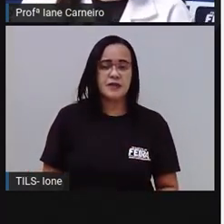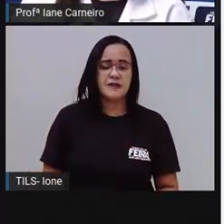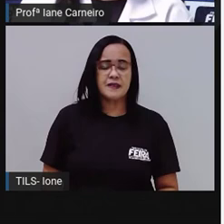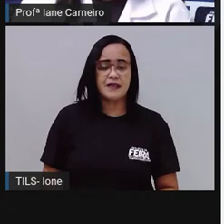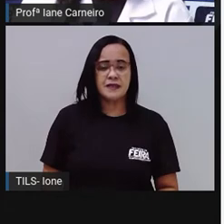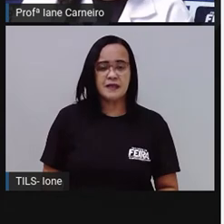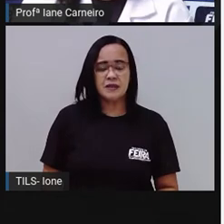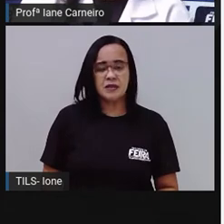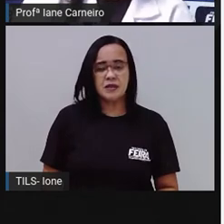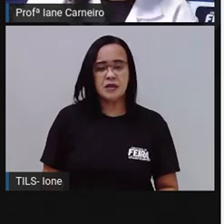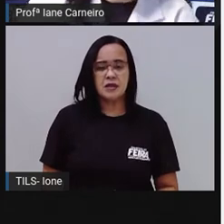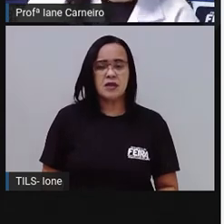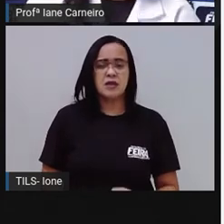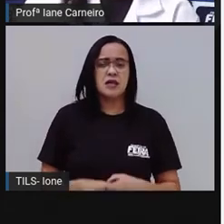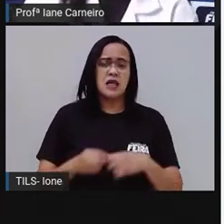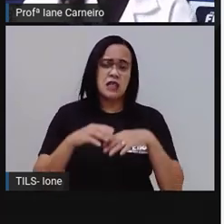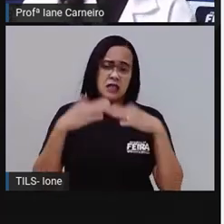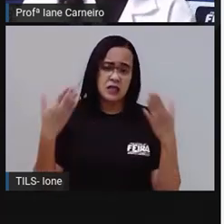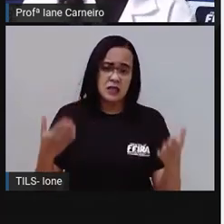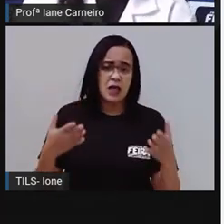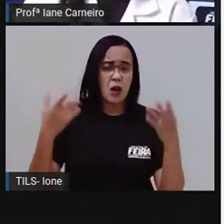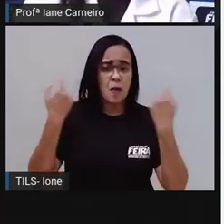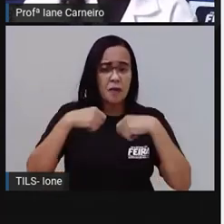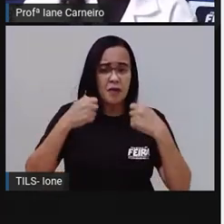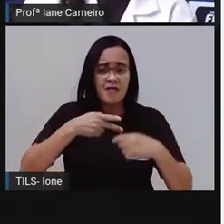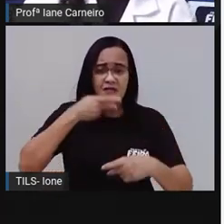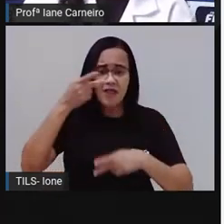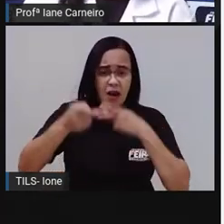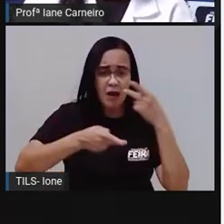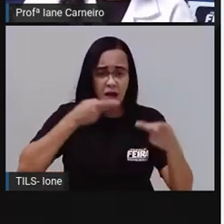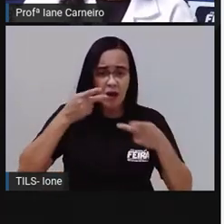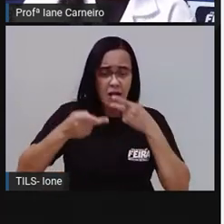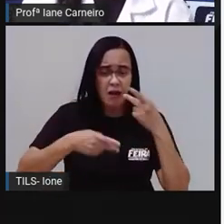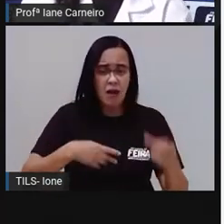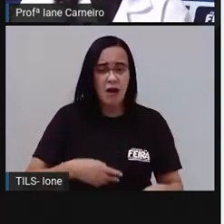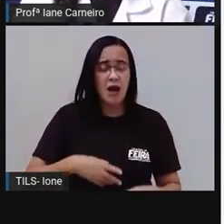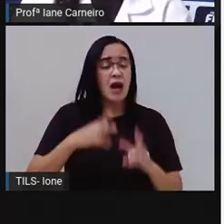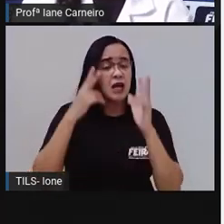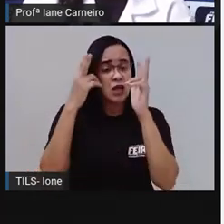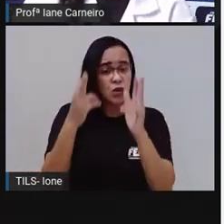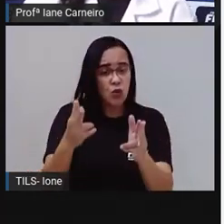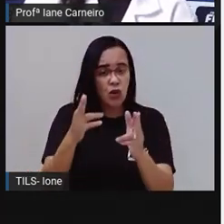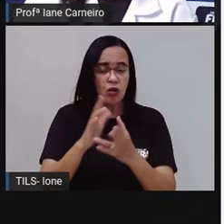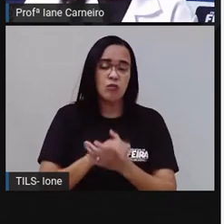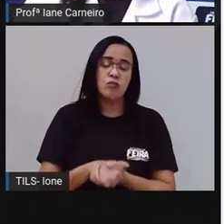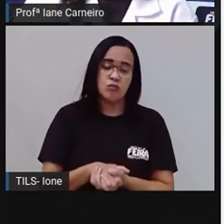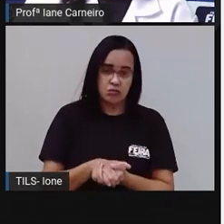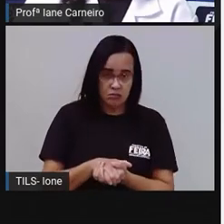é essa letra, o nome dela é a letra B, e o som que ela produz também é a letra B, ó.